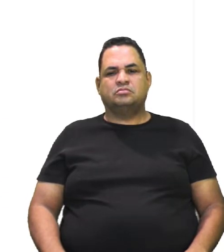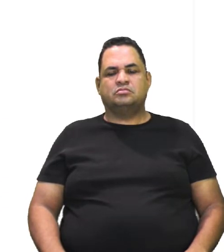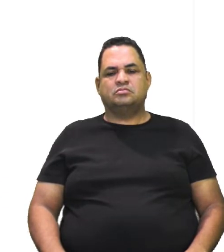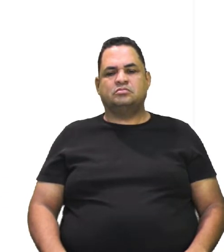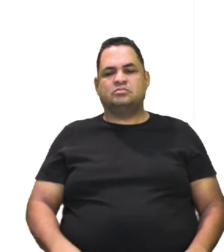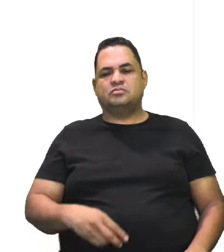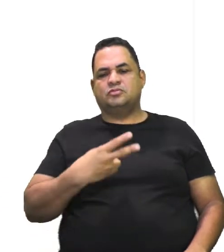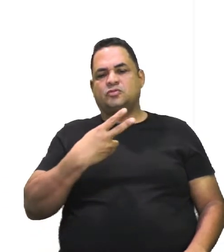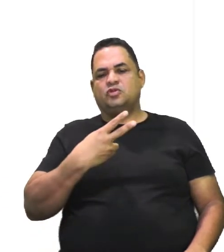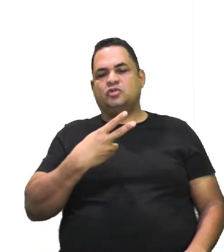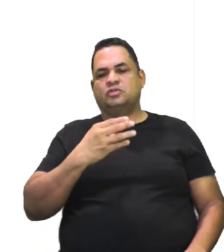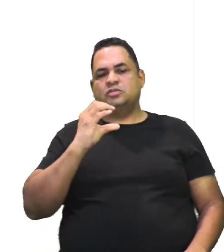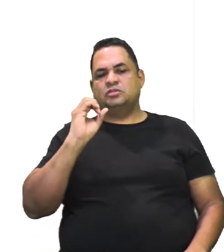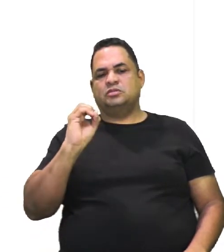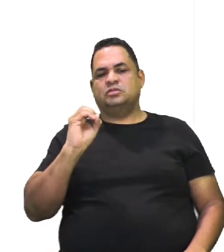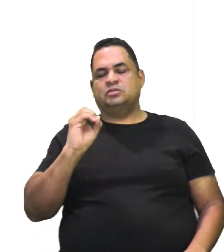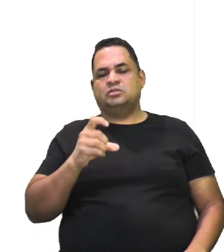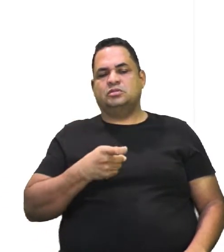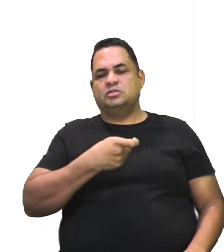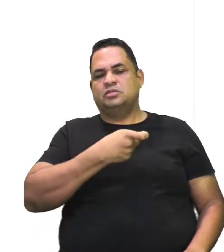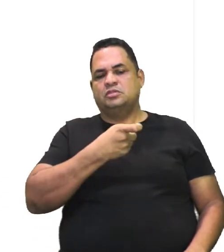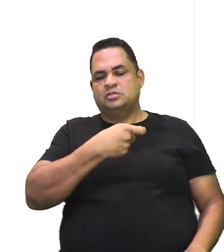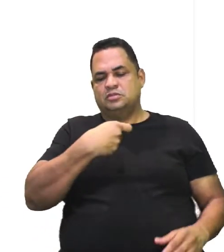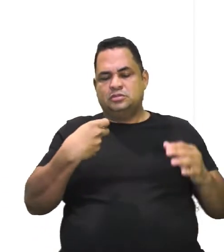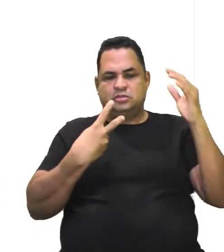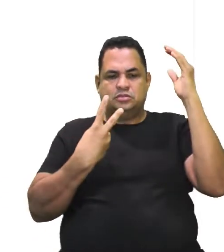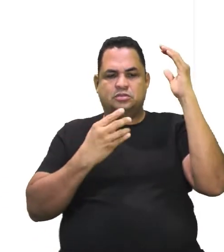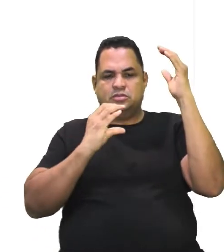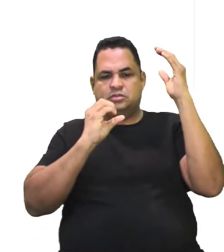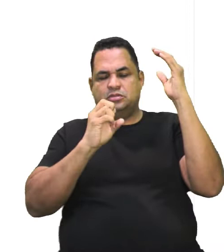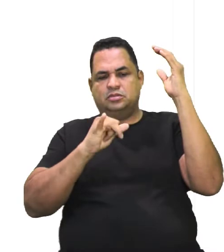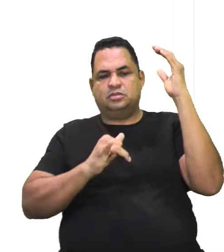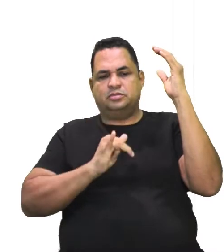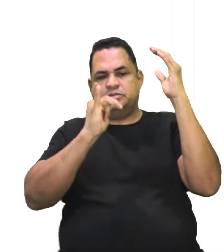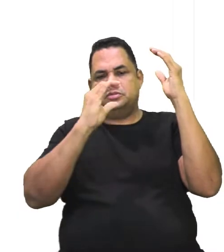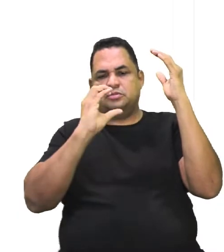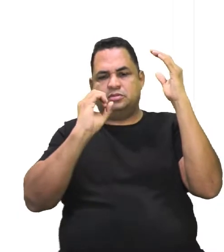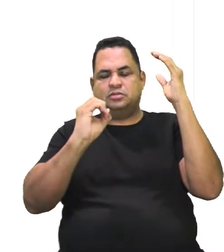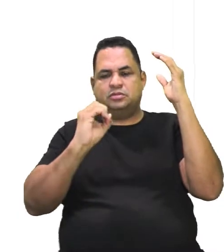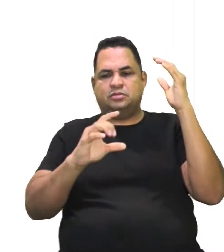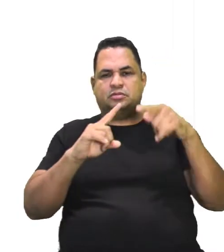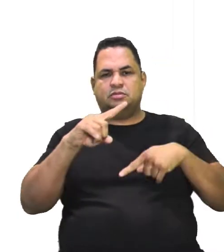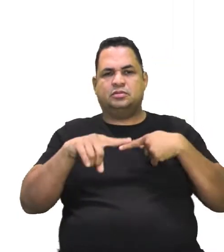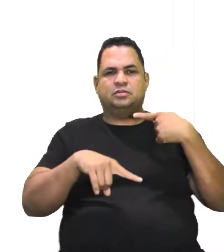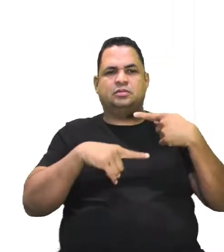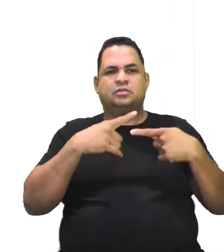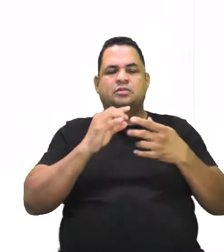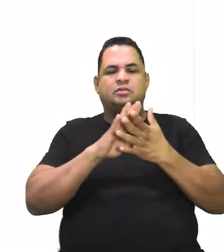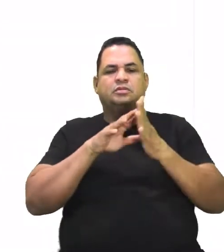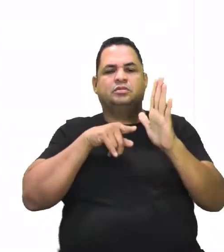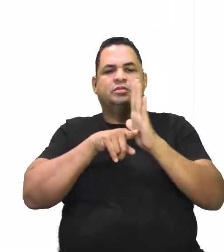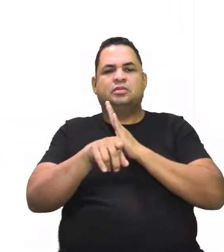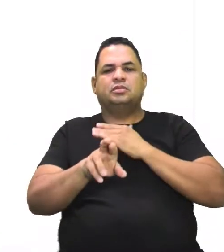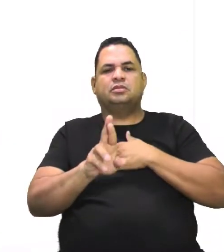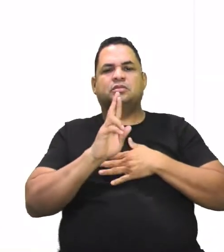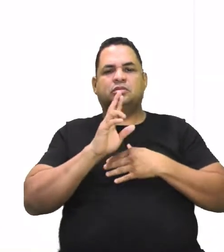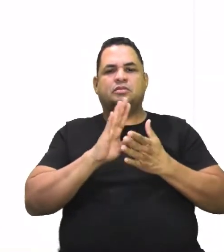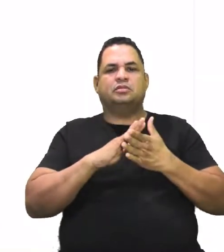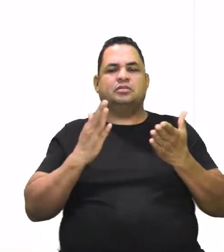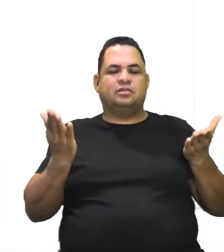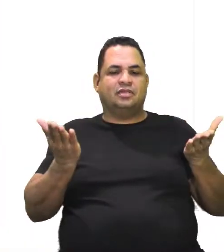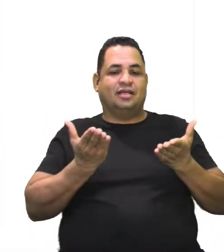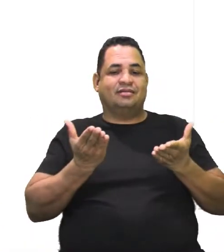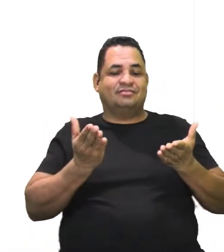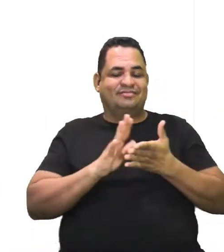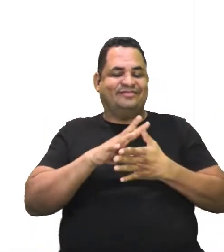2 e 0. X Beleza. vale 2, Y vale 0. E depois desse quiz, Aí a